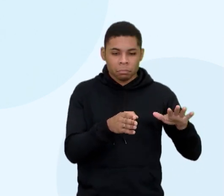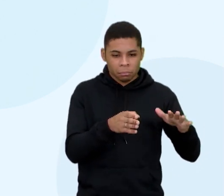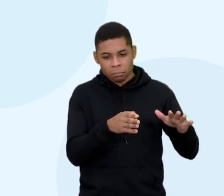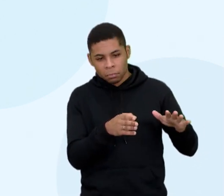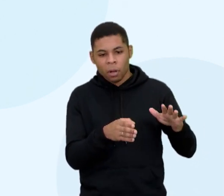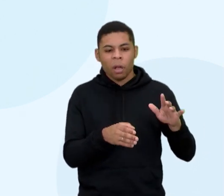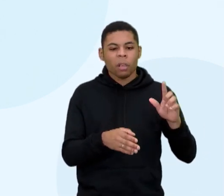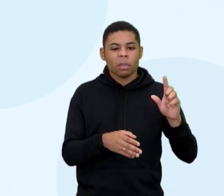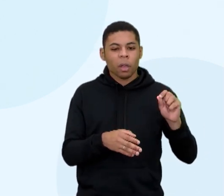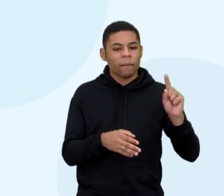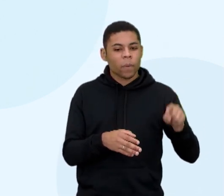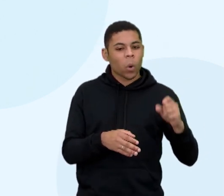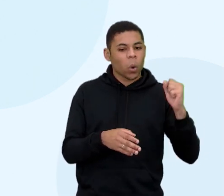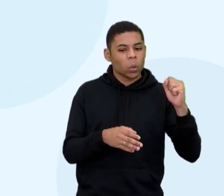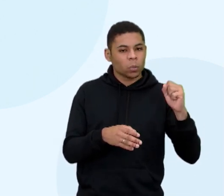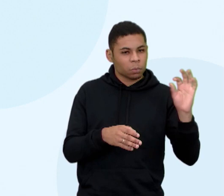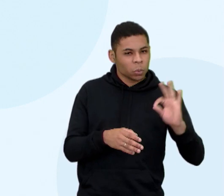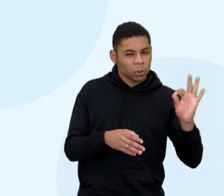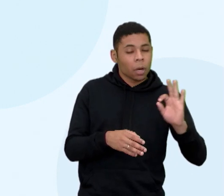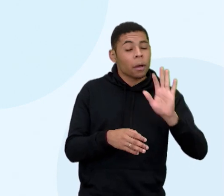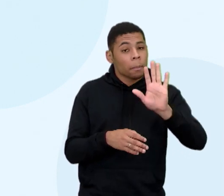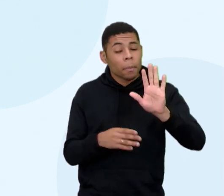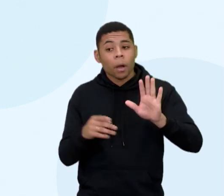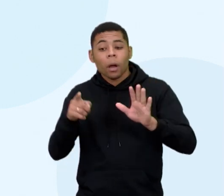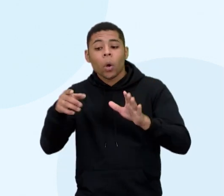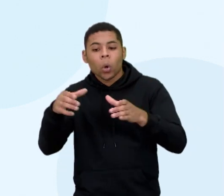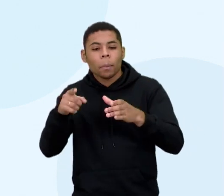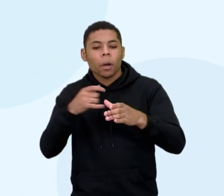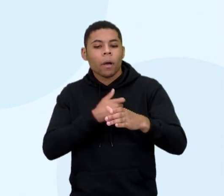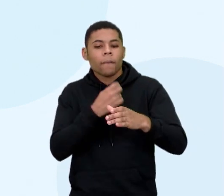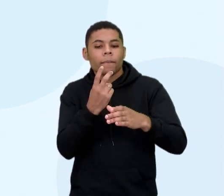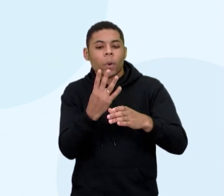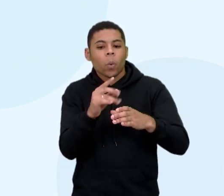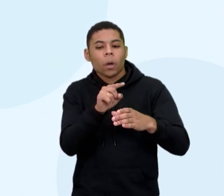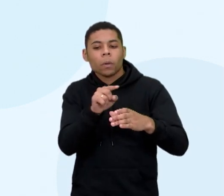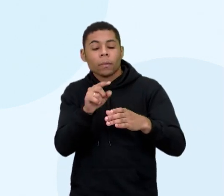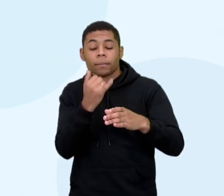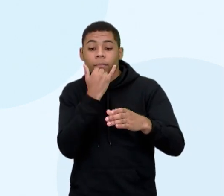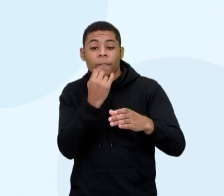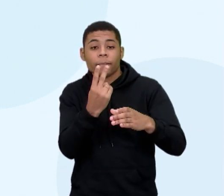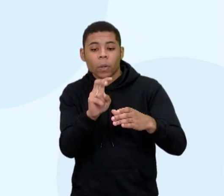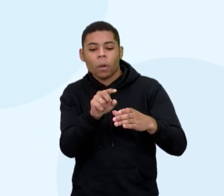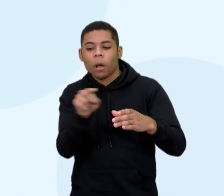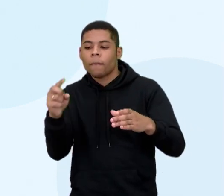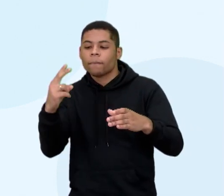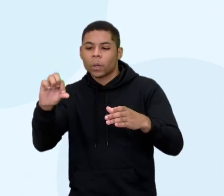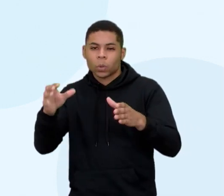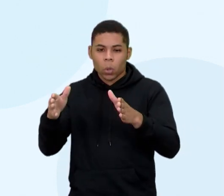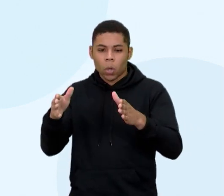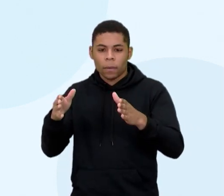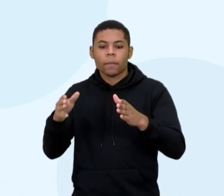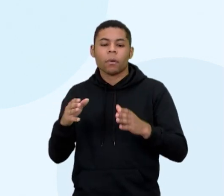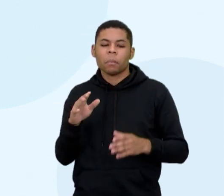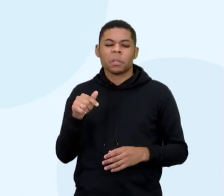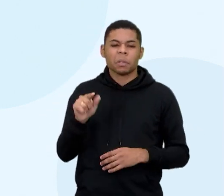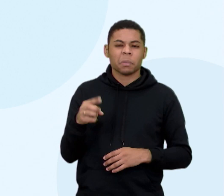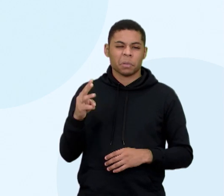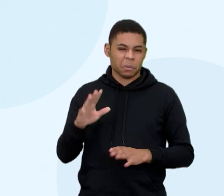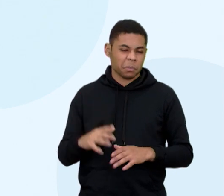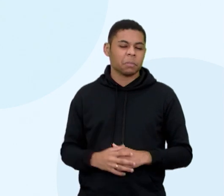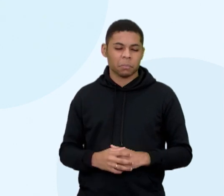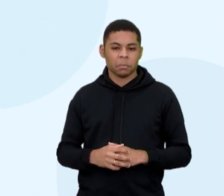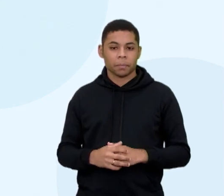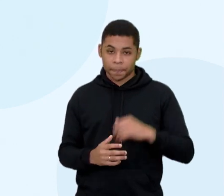respectivamente a 10,8% e 7,3% da população residente. E aí pode colocar a